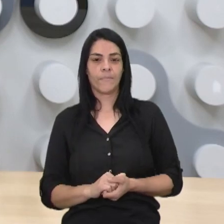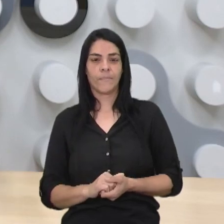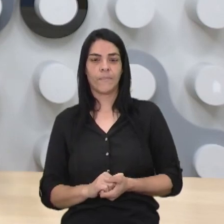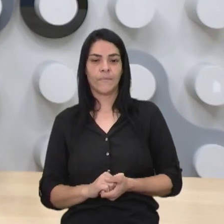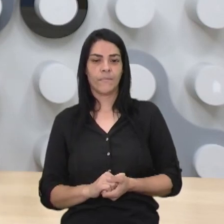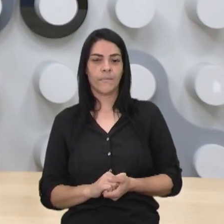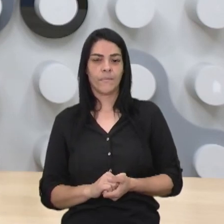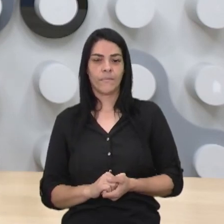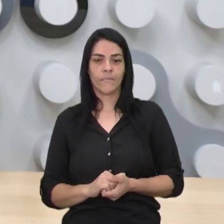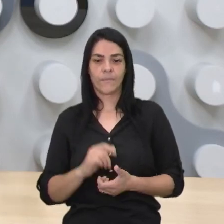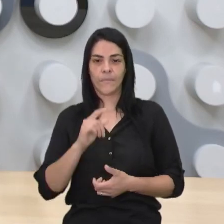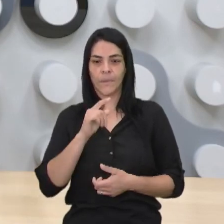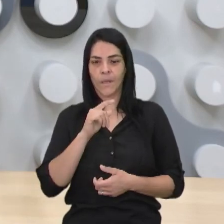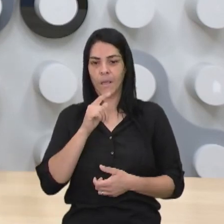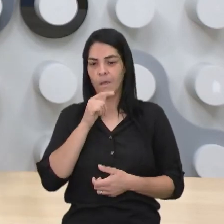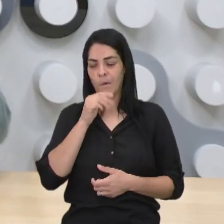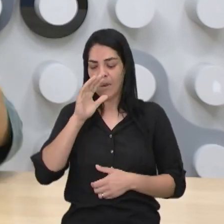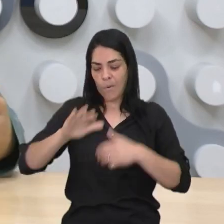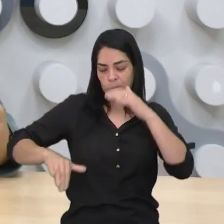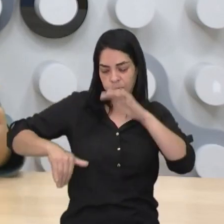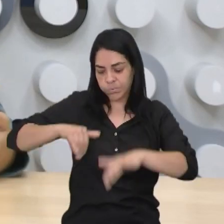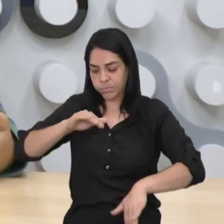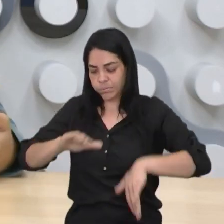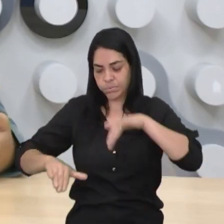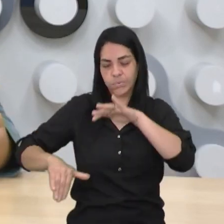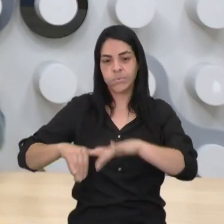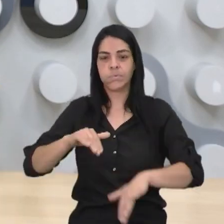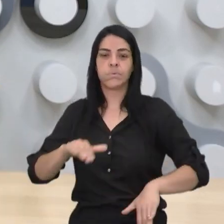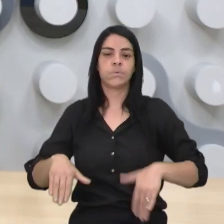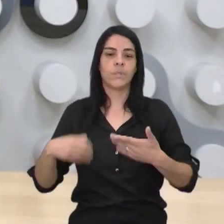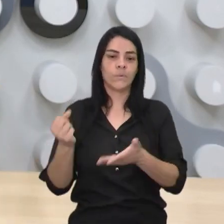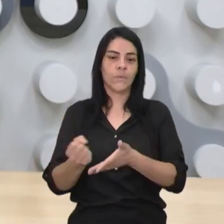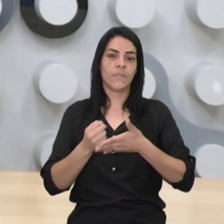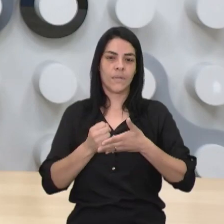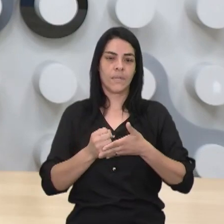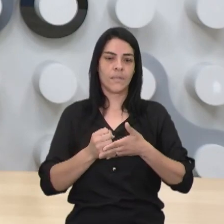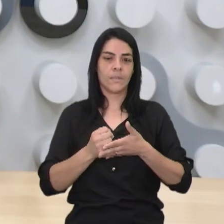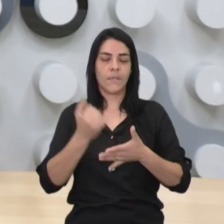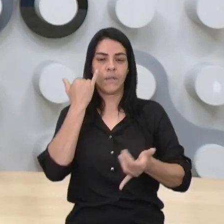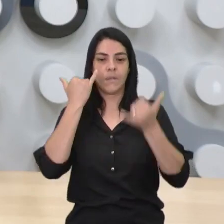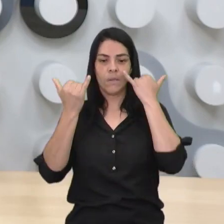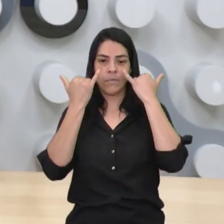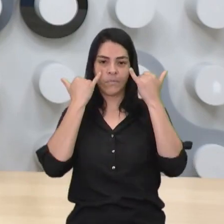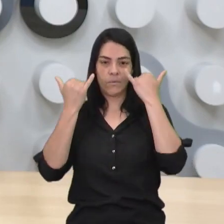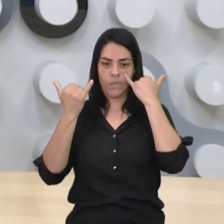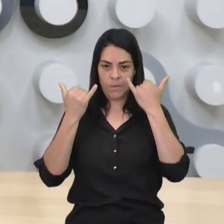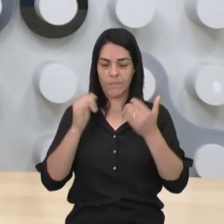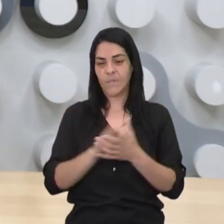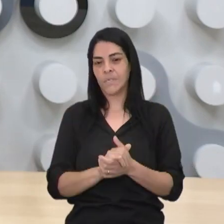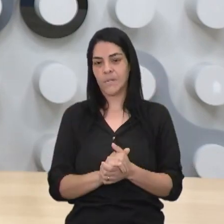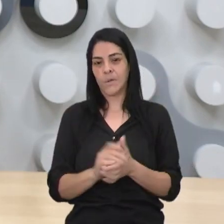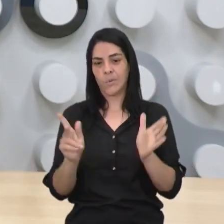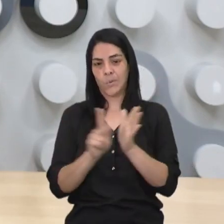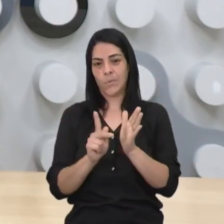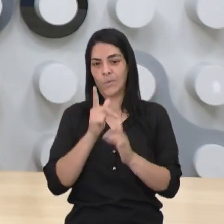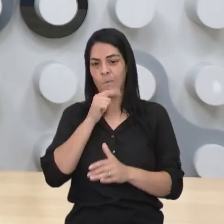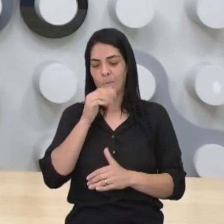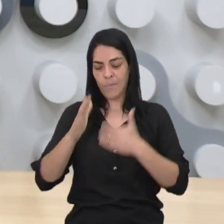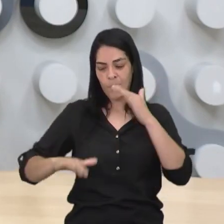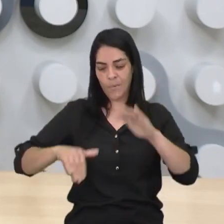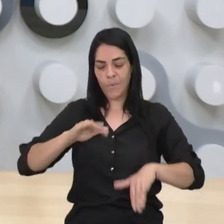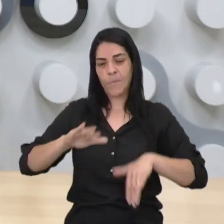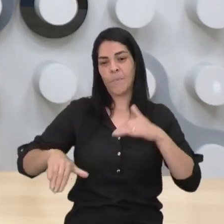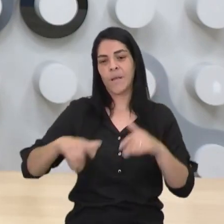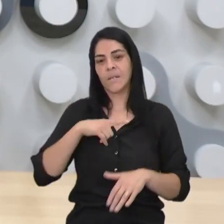de mergulhar, trazer algumas informações sobre o mar. E a gente conhece muito pouco do mar, né? Apesar de tem